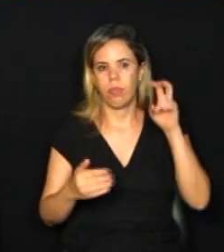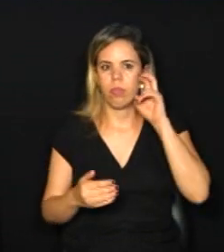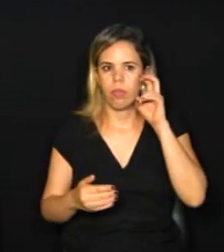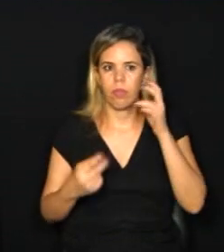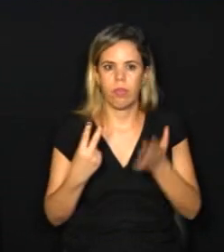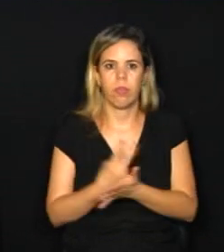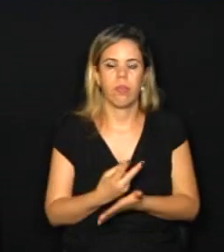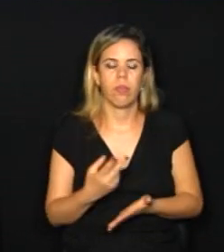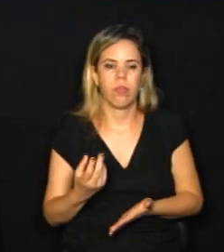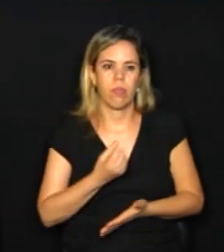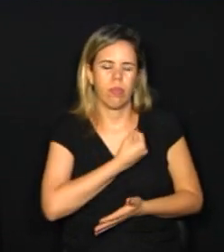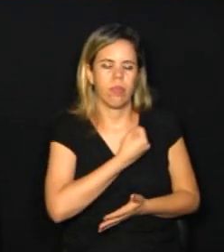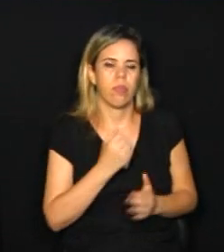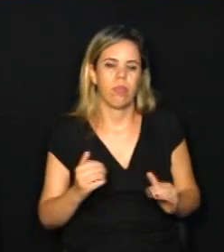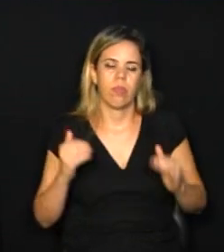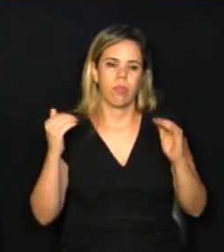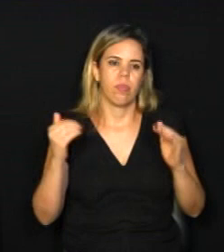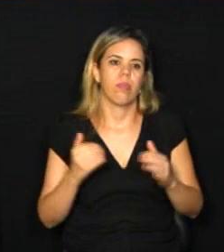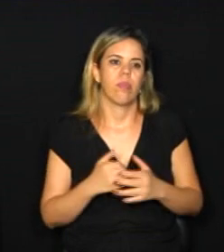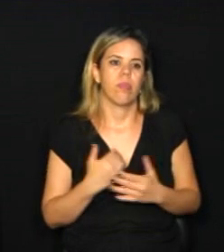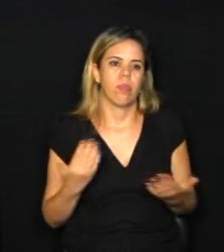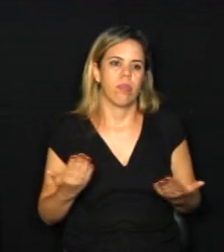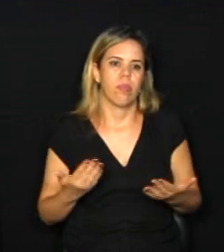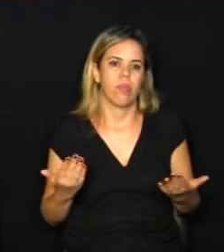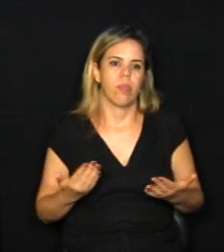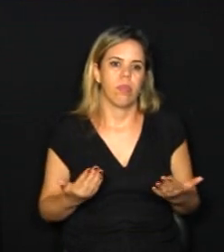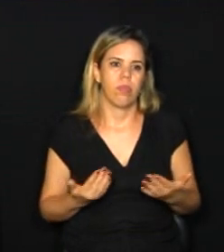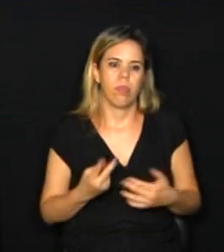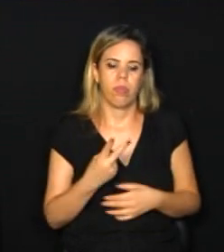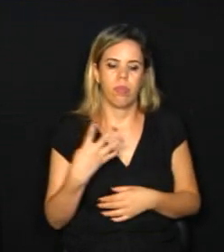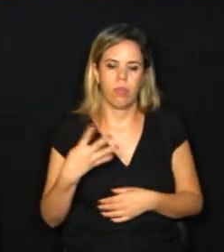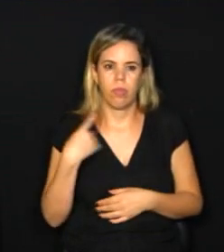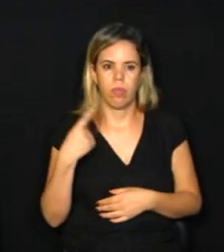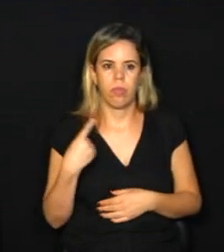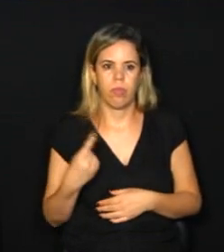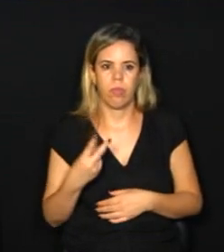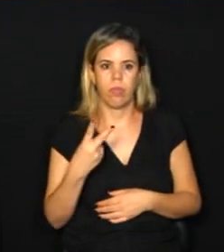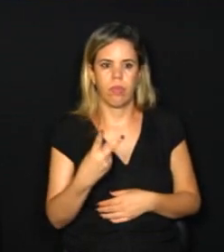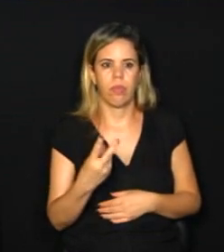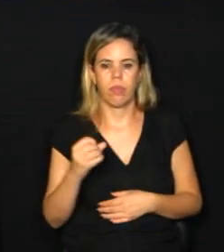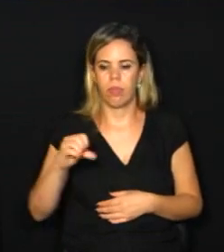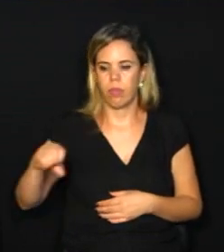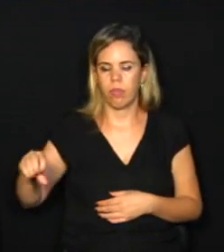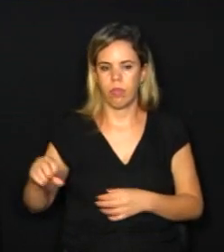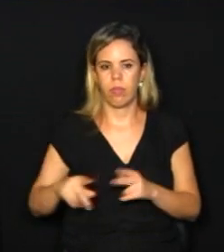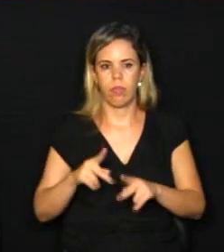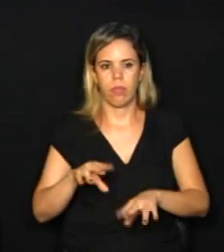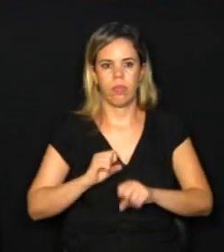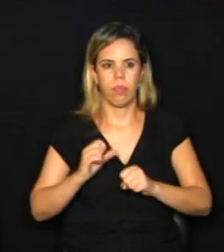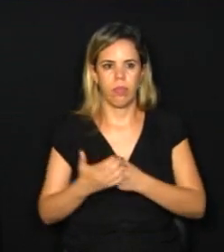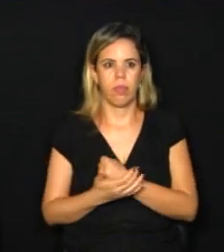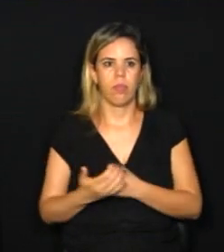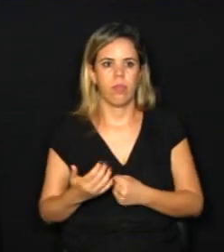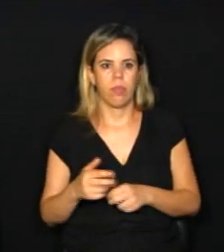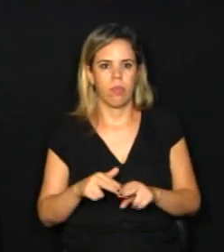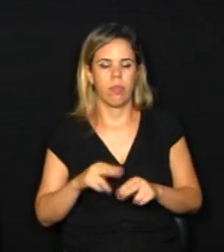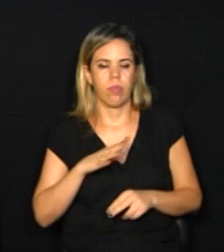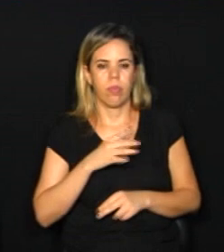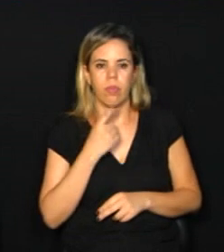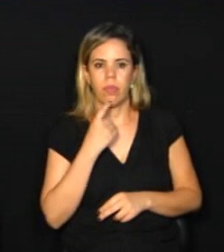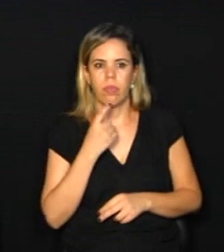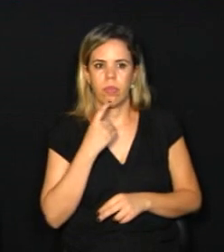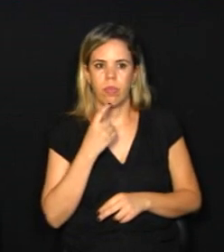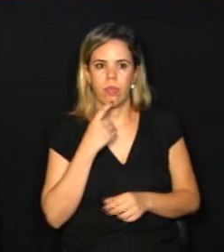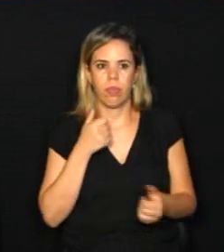Mesmo assim, são números altos. E agora, nas últimas 24 horas, 209 casos a mais. Por isso que a cidade de Campinas já